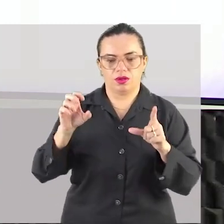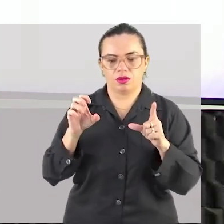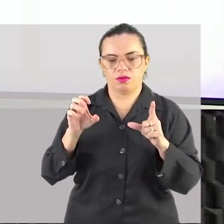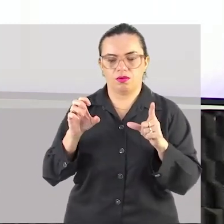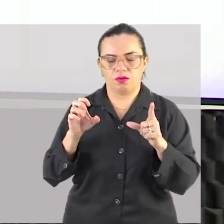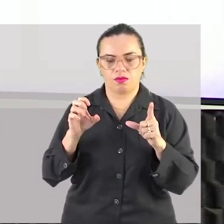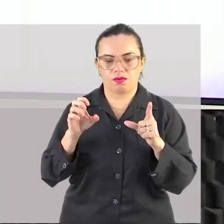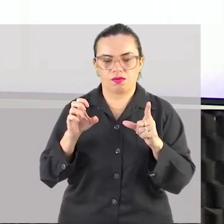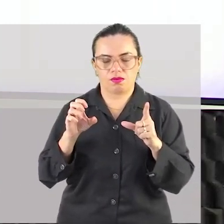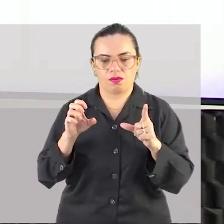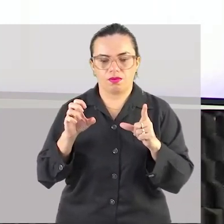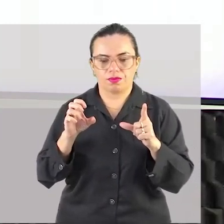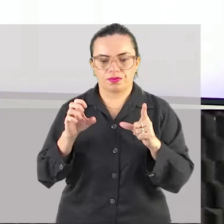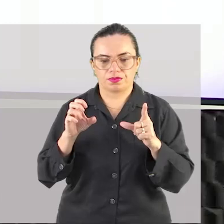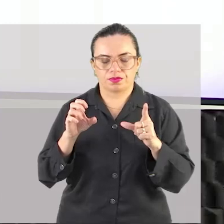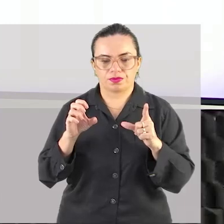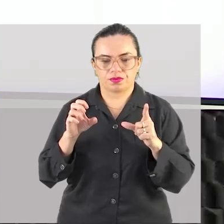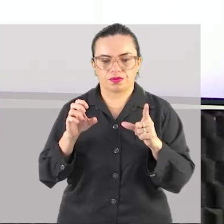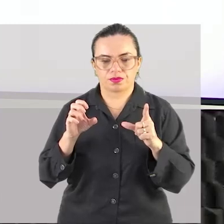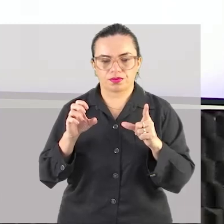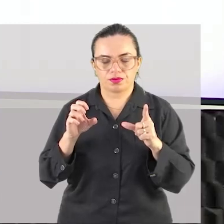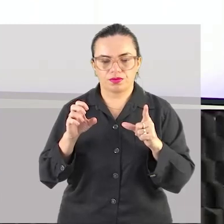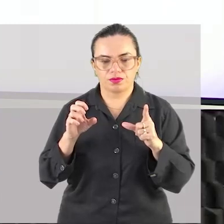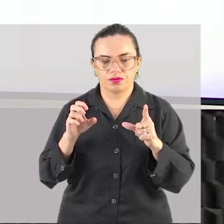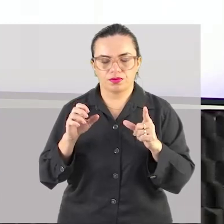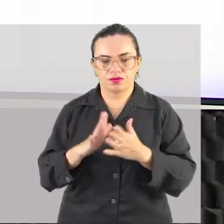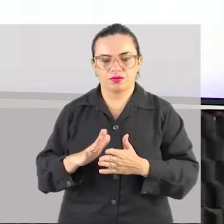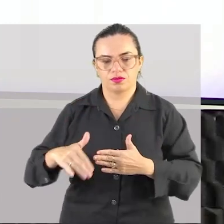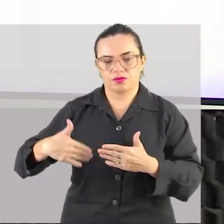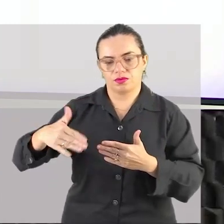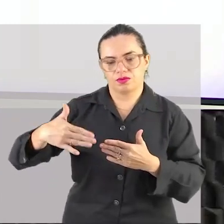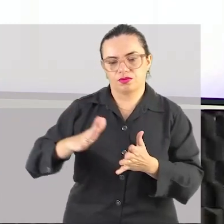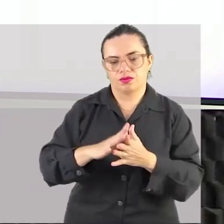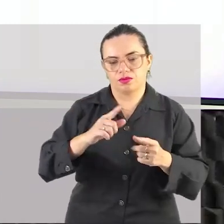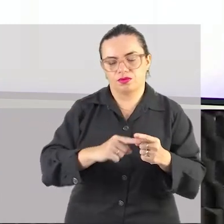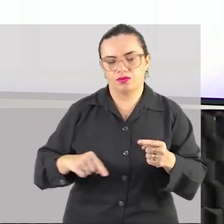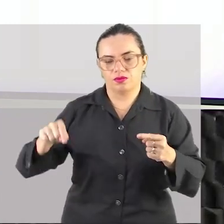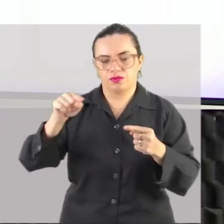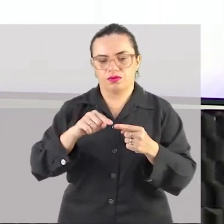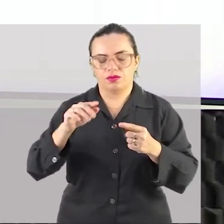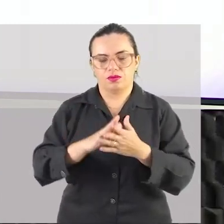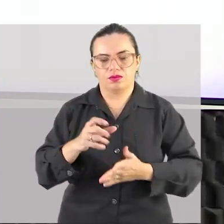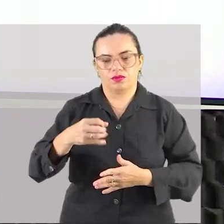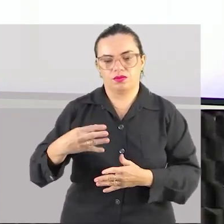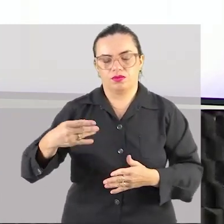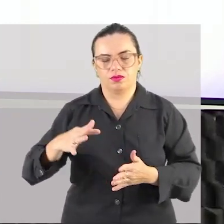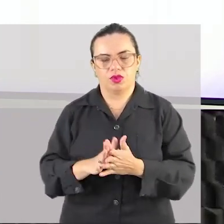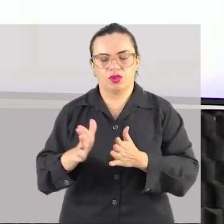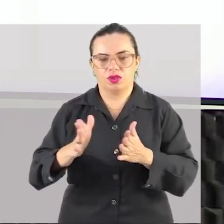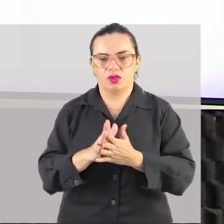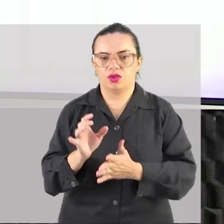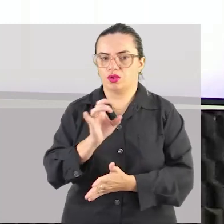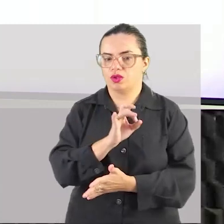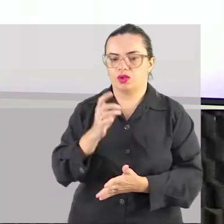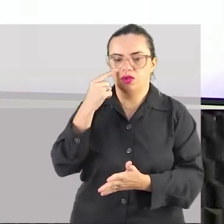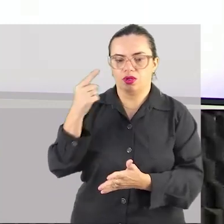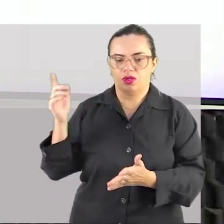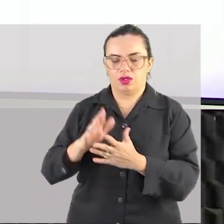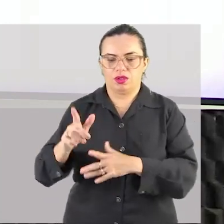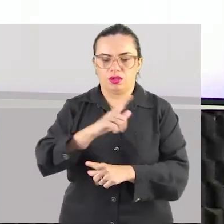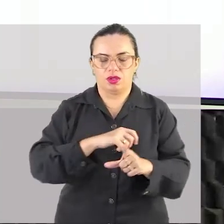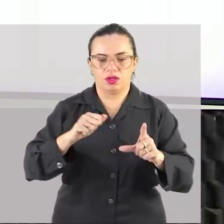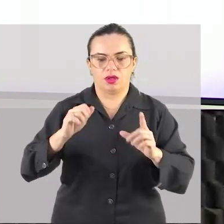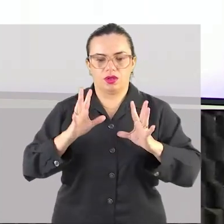Compactação superficial, que é uma das etapas do ciclo sedimentar. Então, o ciclo abarca melhor a